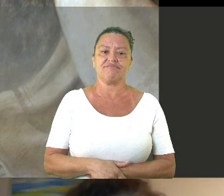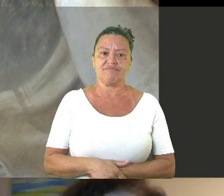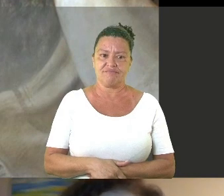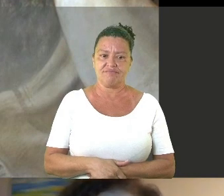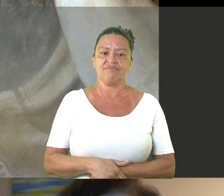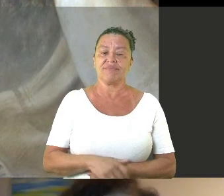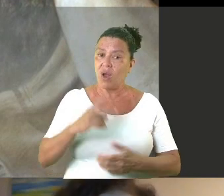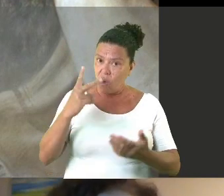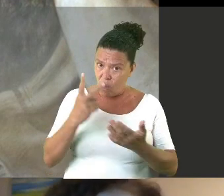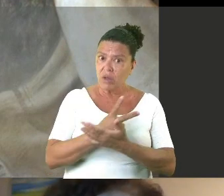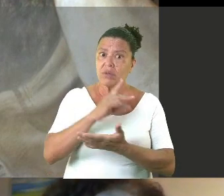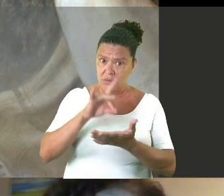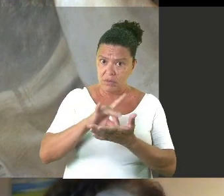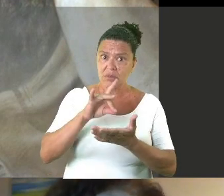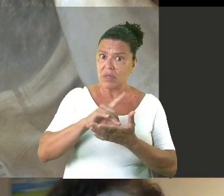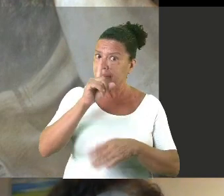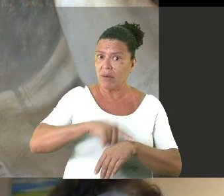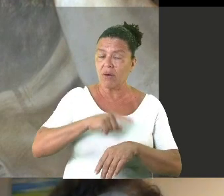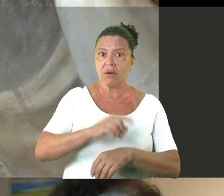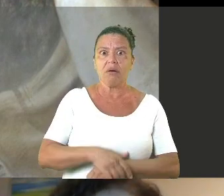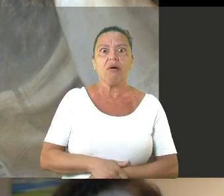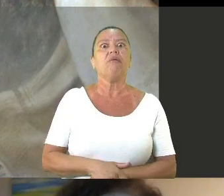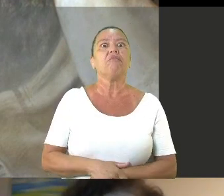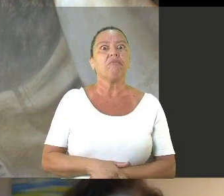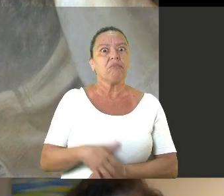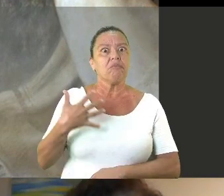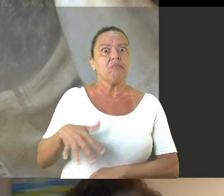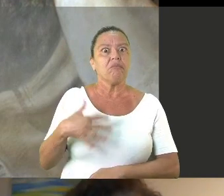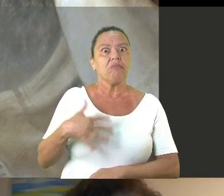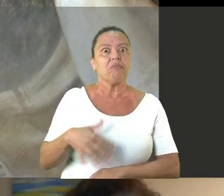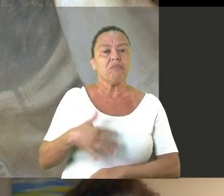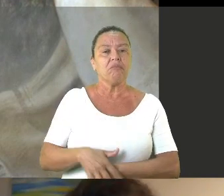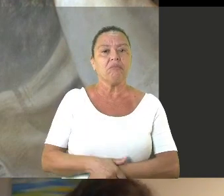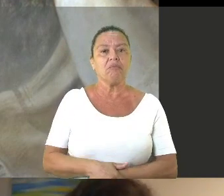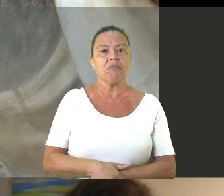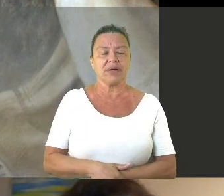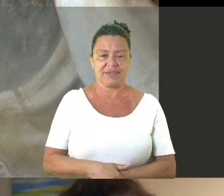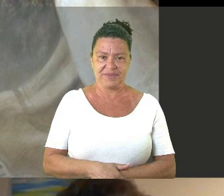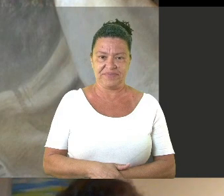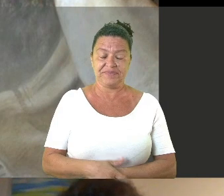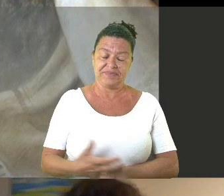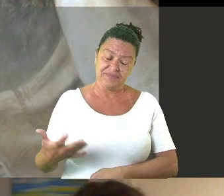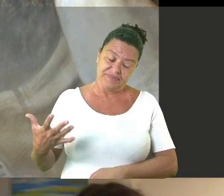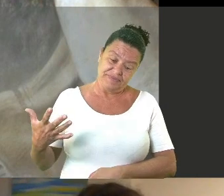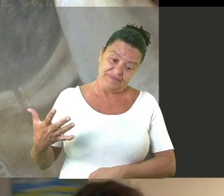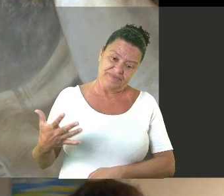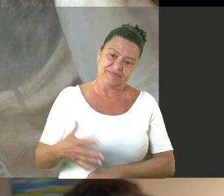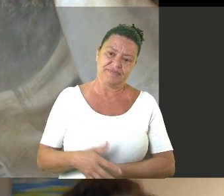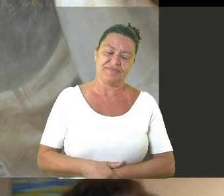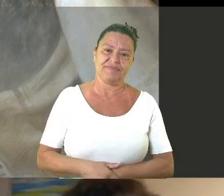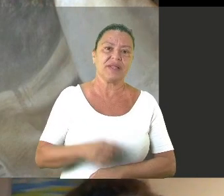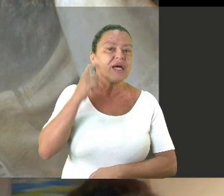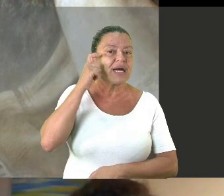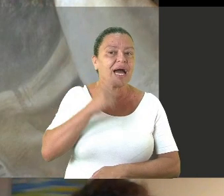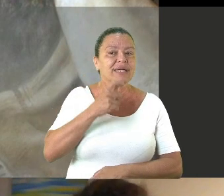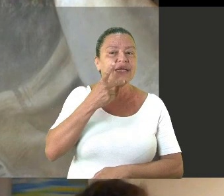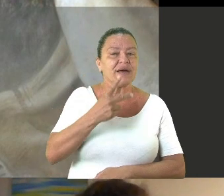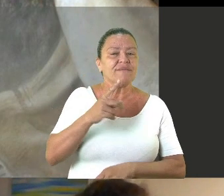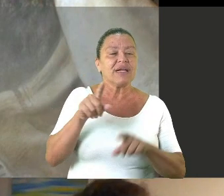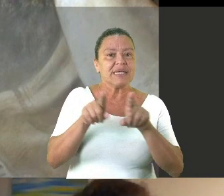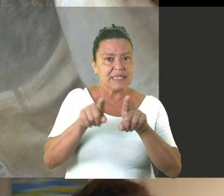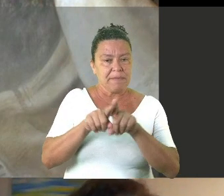iria ocorrer de forma imediata. E ocorreu. Então, Kardec comenta